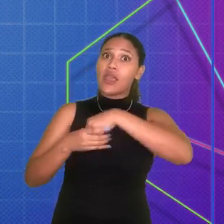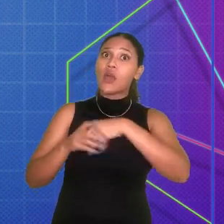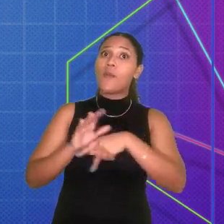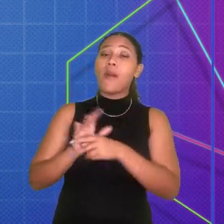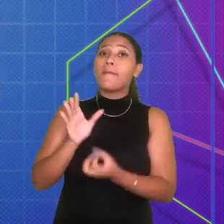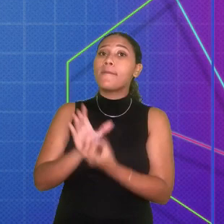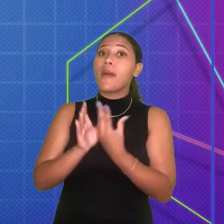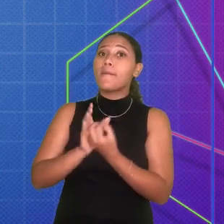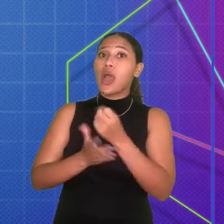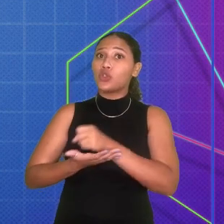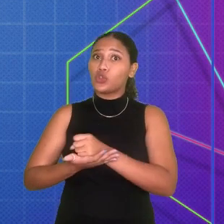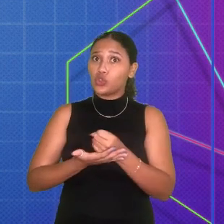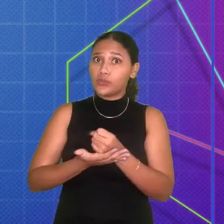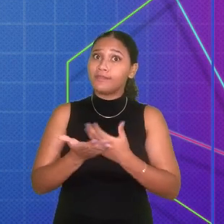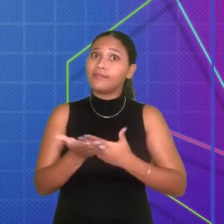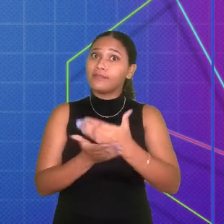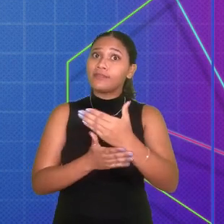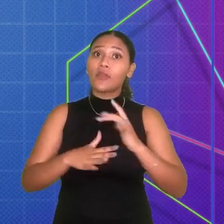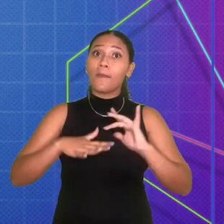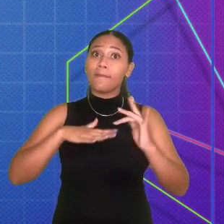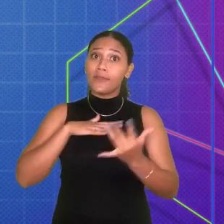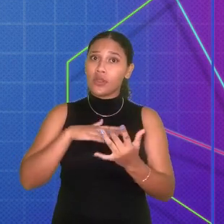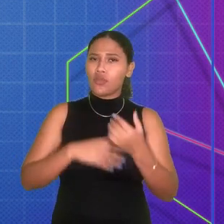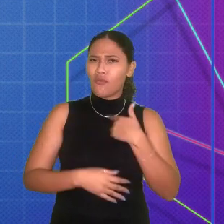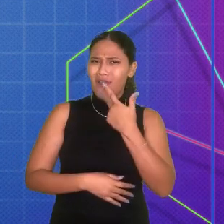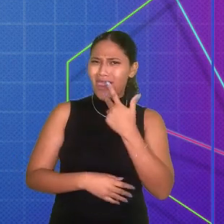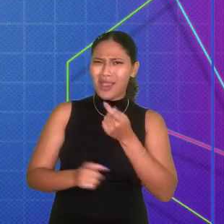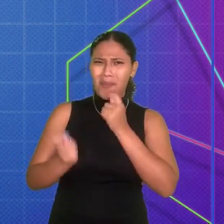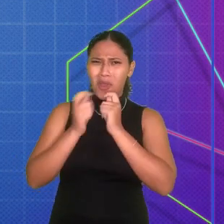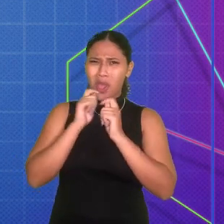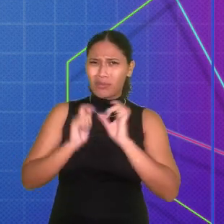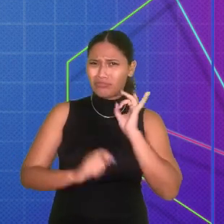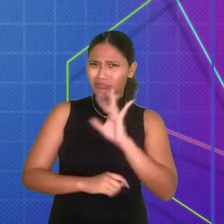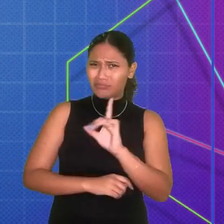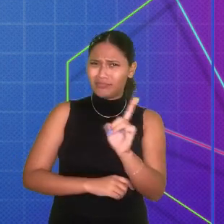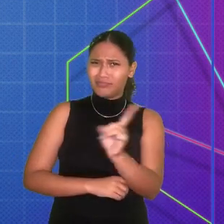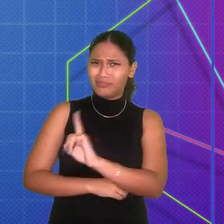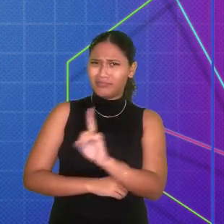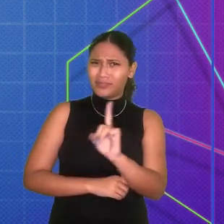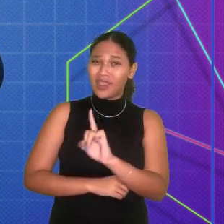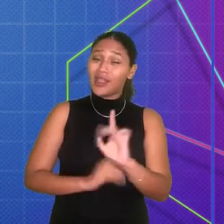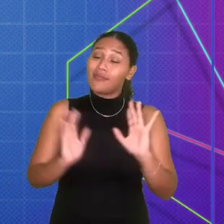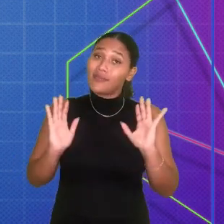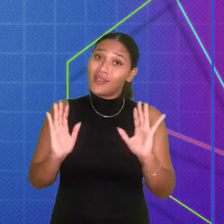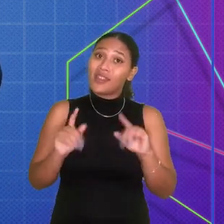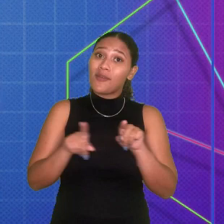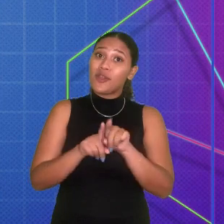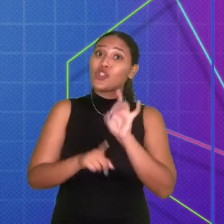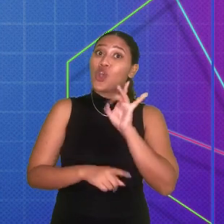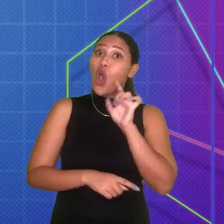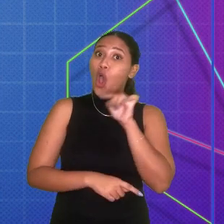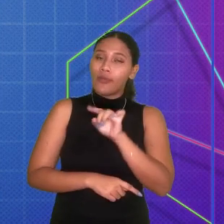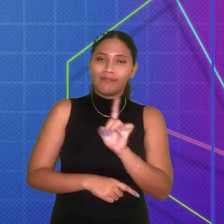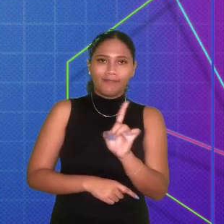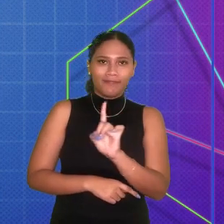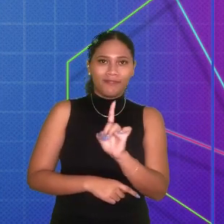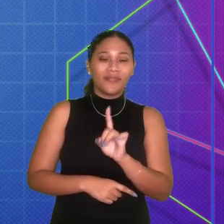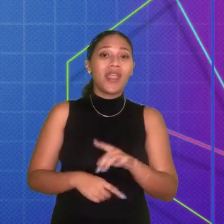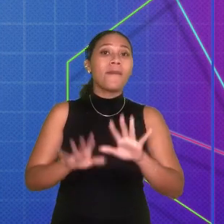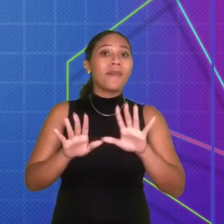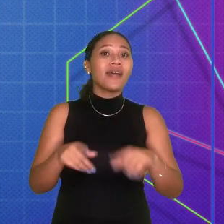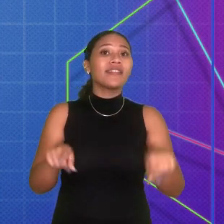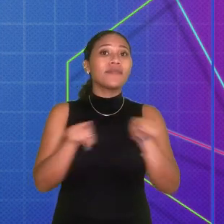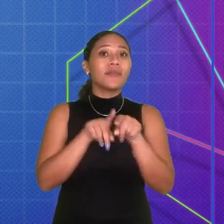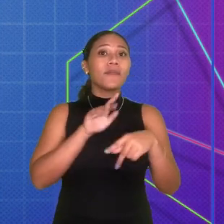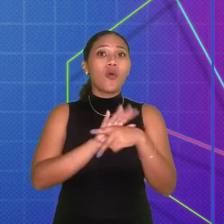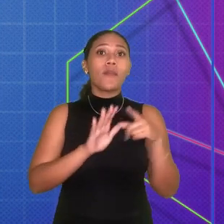jogo. E começo com a mídia. Mas não estou falando de reportagens sobre videogames, pelo menos não só sobre isso, mas também sobre